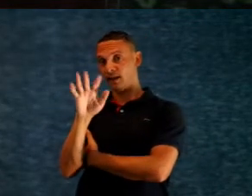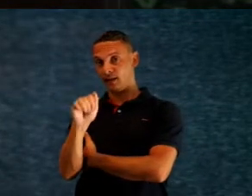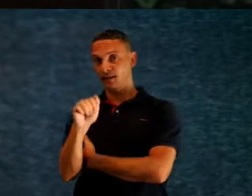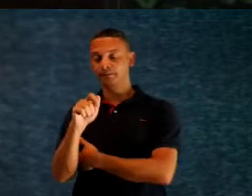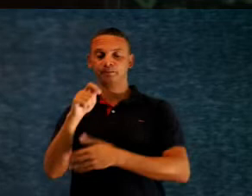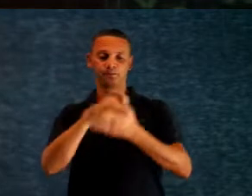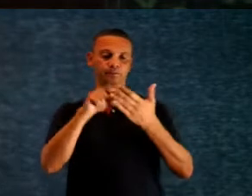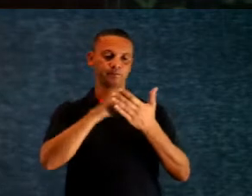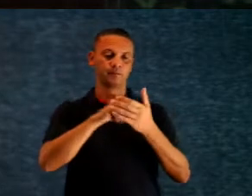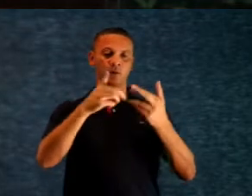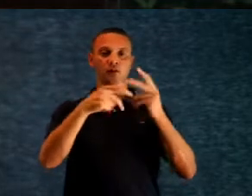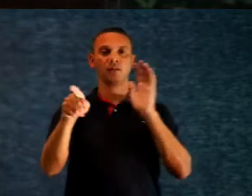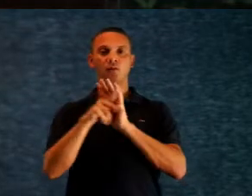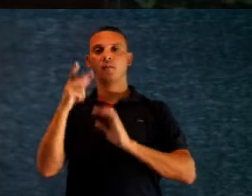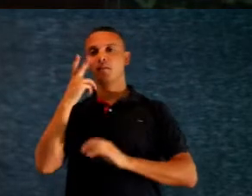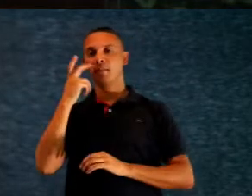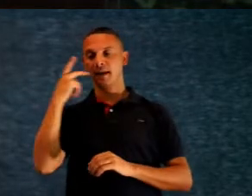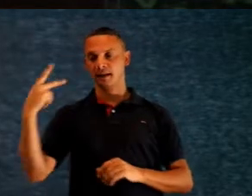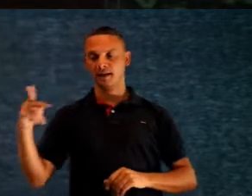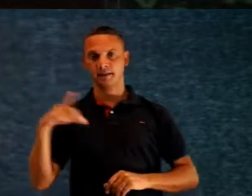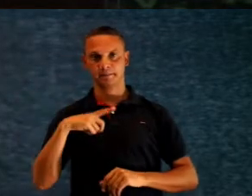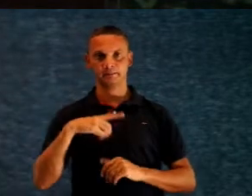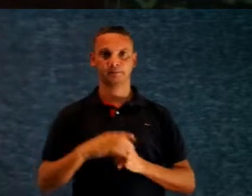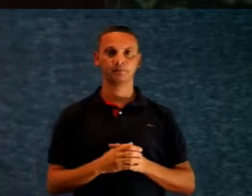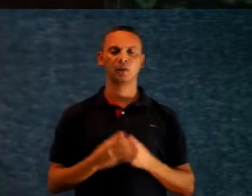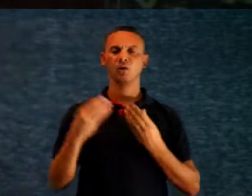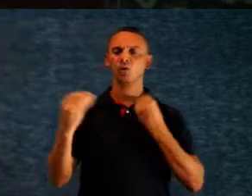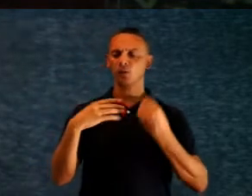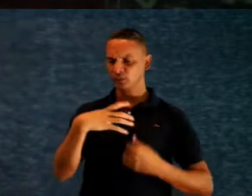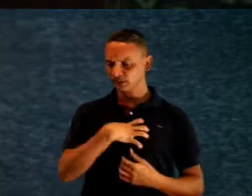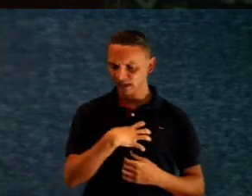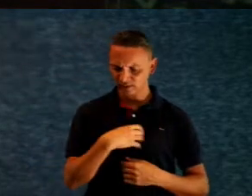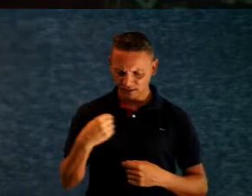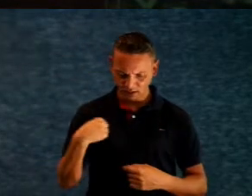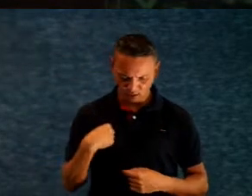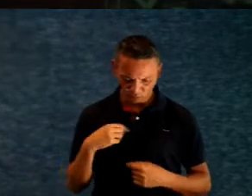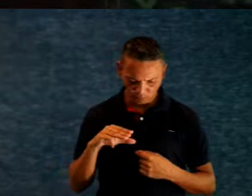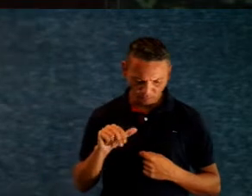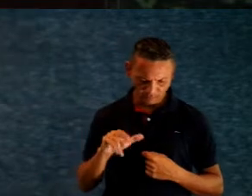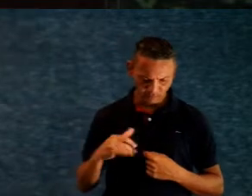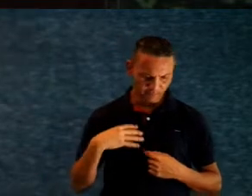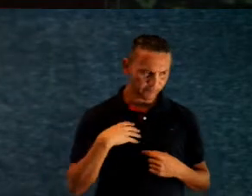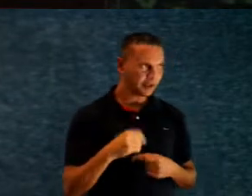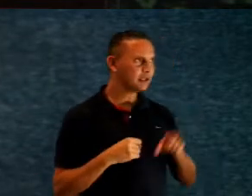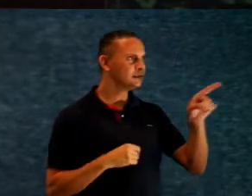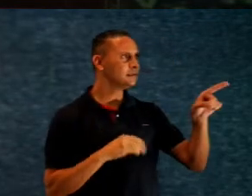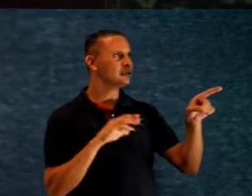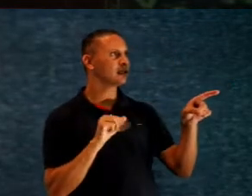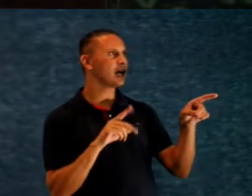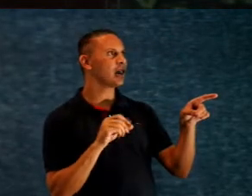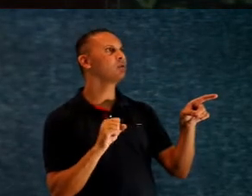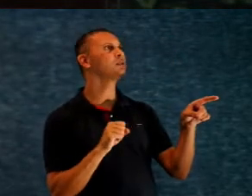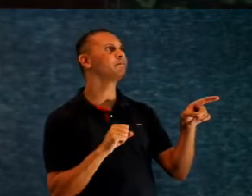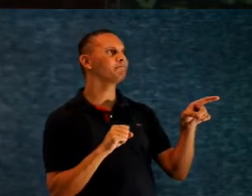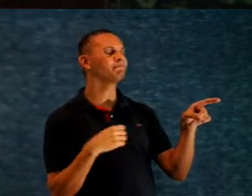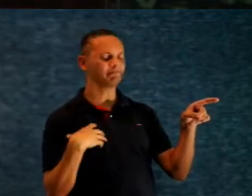olha, gostaríamos que você escrevesse sobre como se sente como filha de Carlos Drummond de Andrade. E ela escreveu um belíssimo texto,